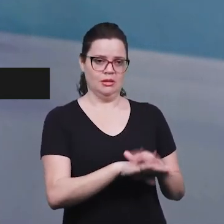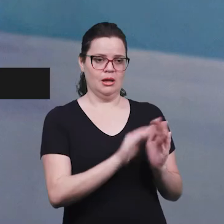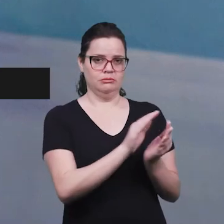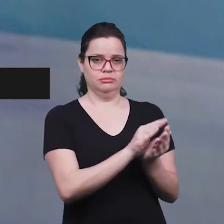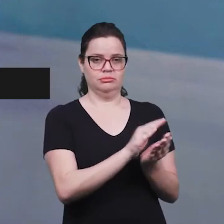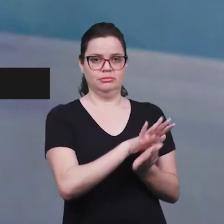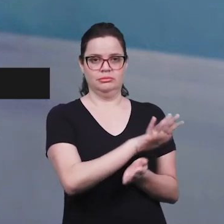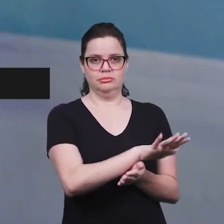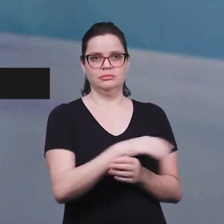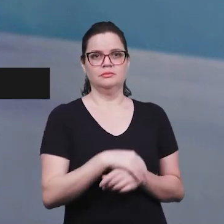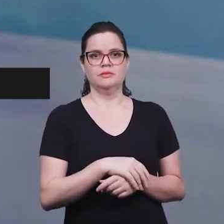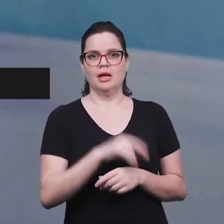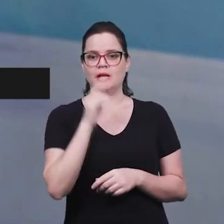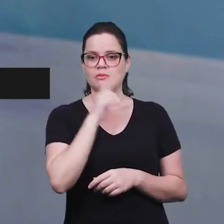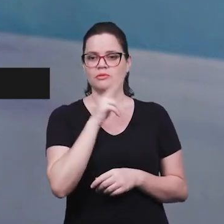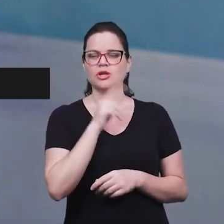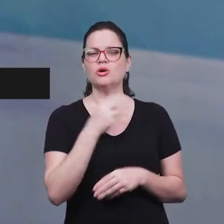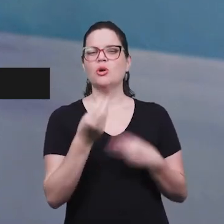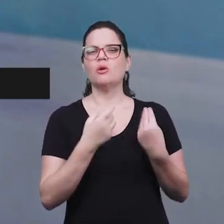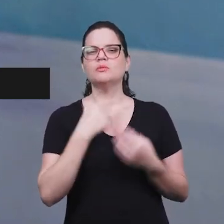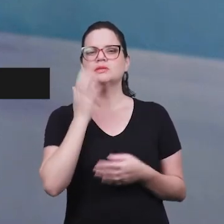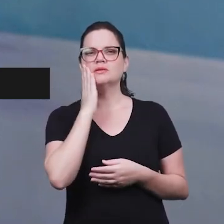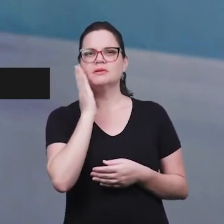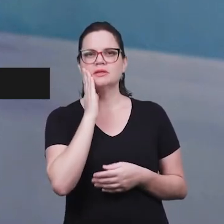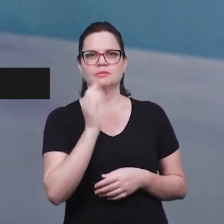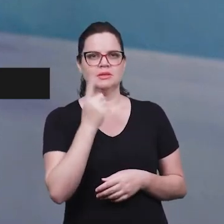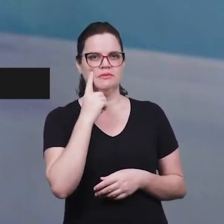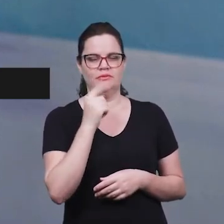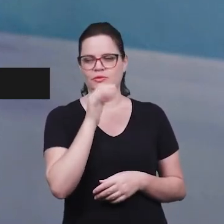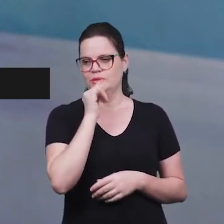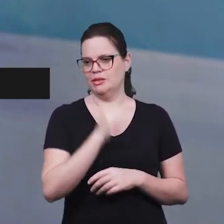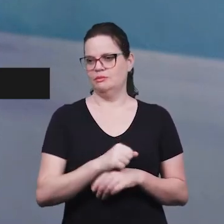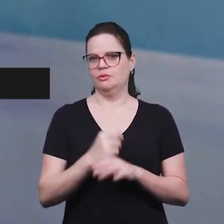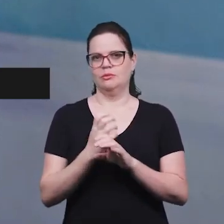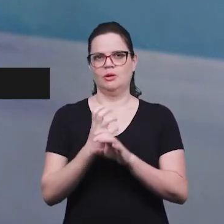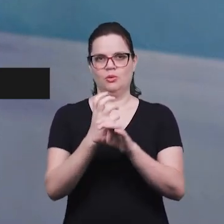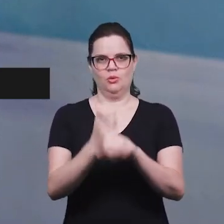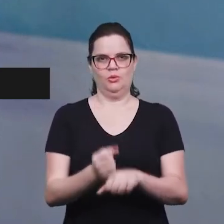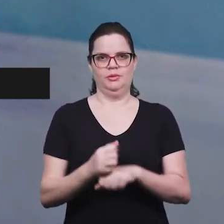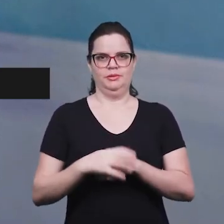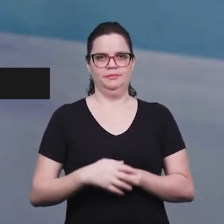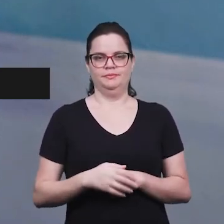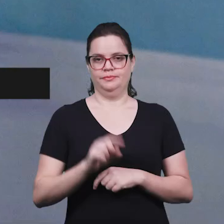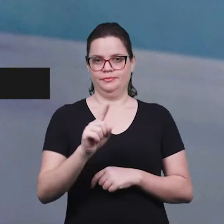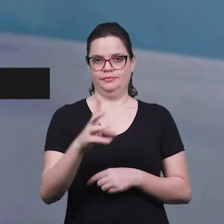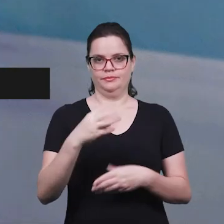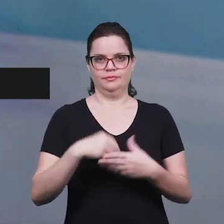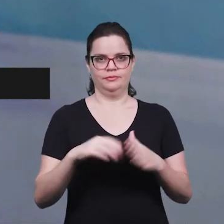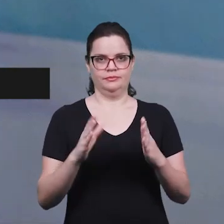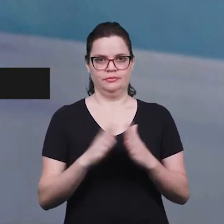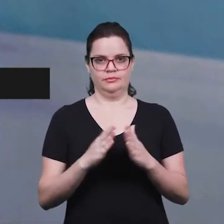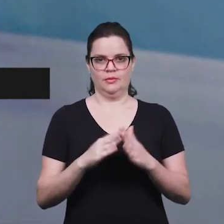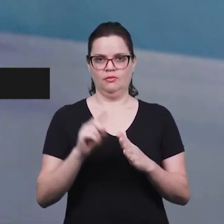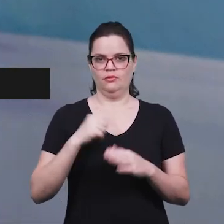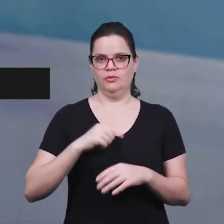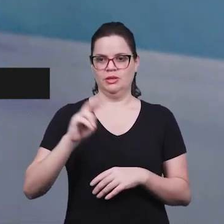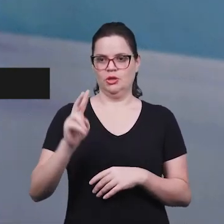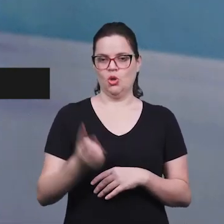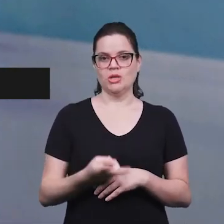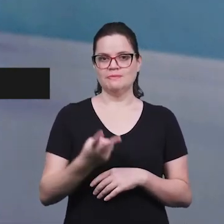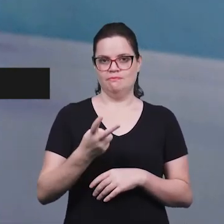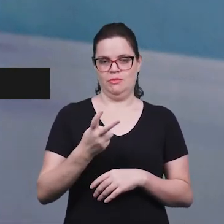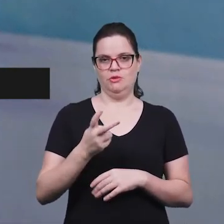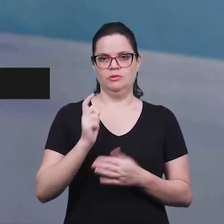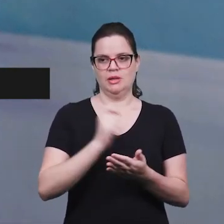vai saber que ela está saudável? Você vai fazer uma conta. Se você que está em casa tem R$2.000 de despesa